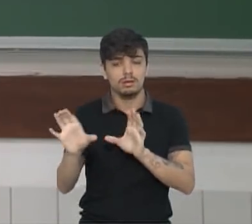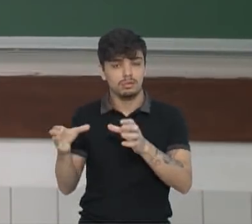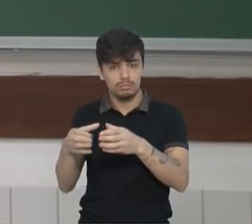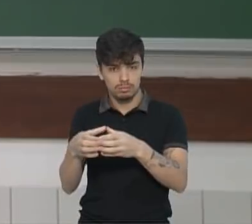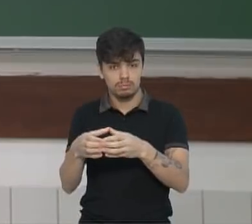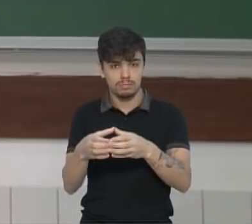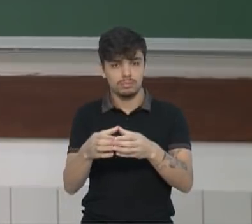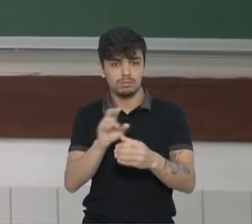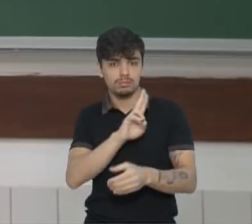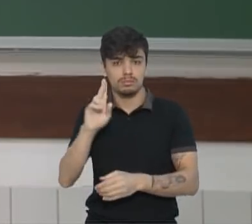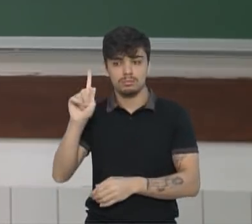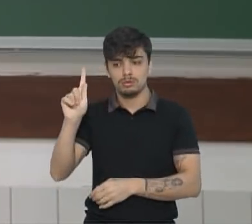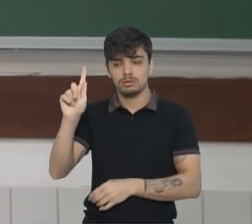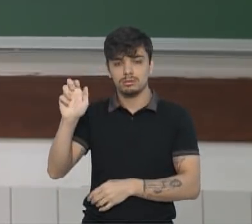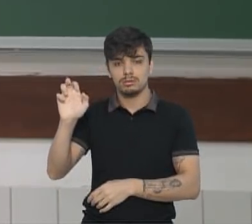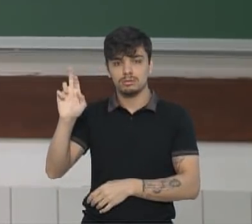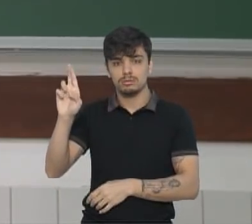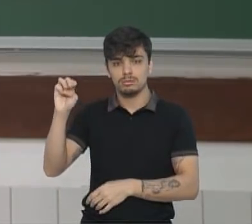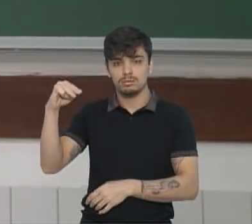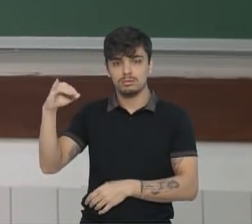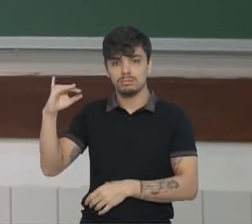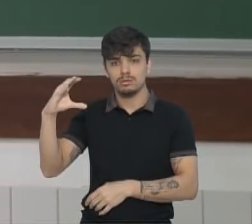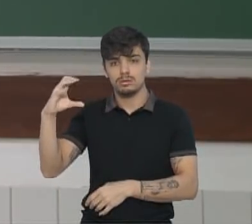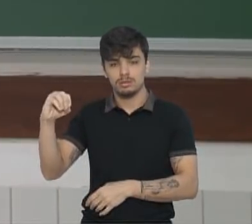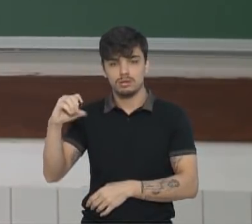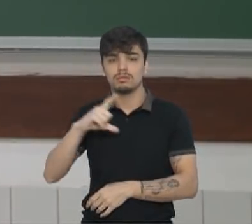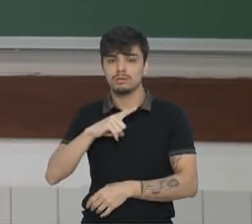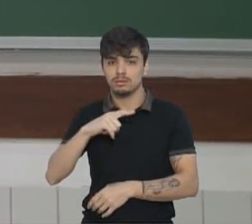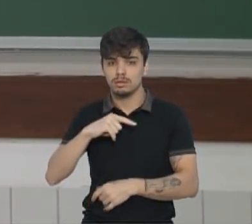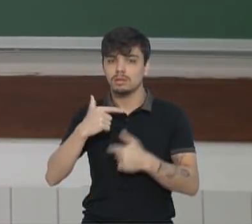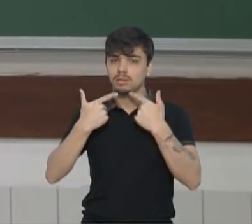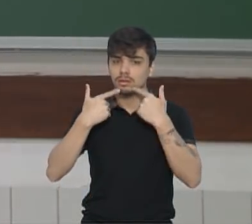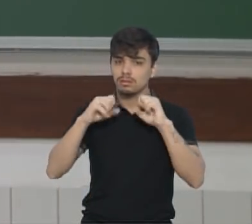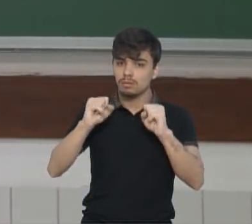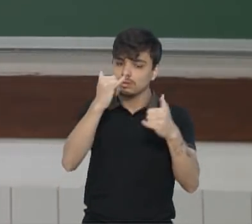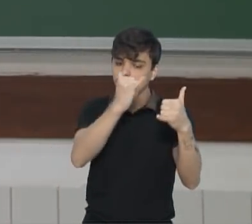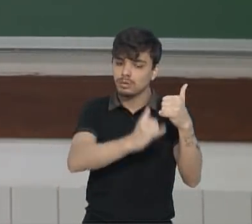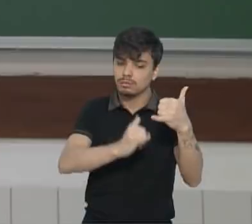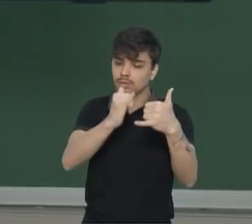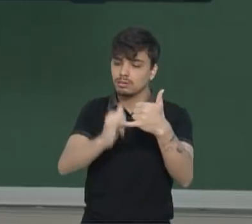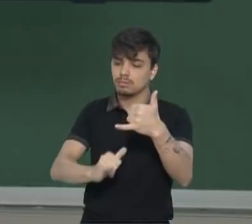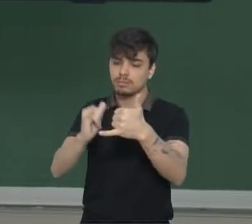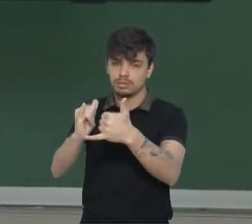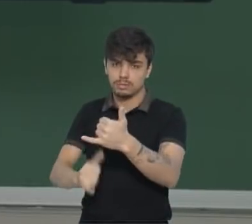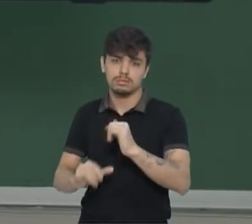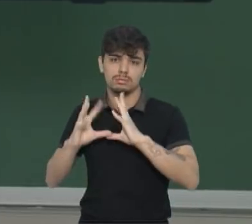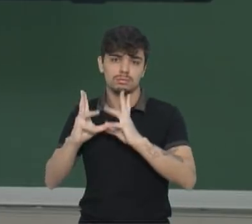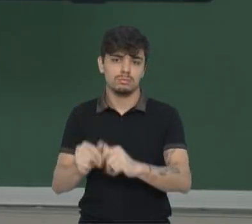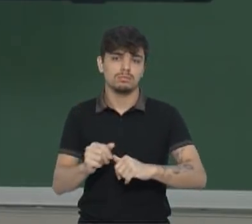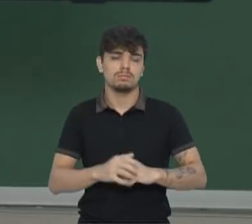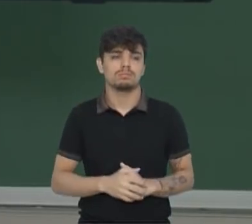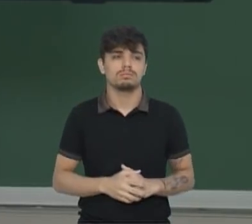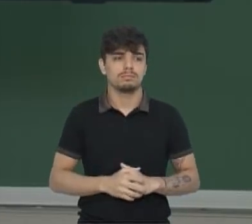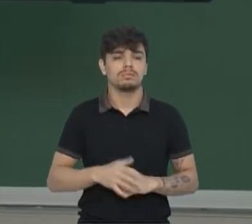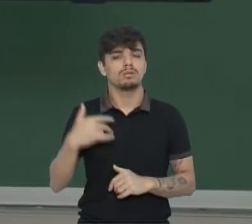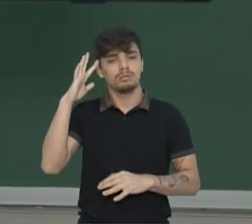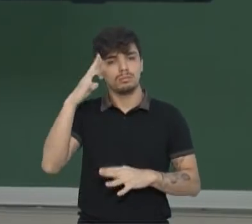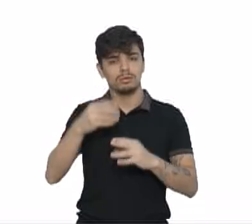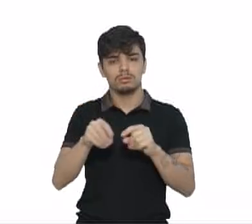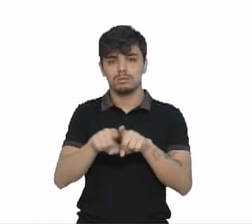como povos germânicos, que é uma protolíngua, né, quer dizer, eles têm uma linguagem similar. Então a gente compreendeu, as várias migrações